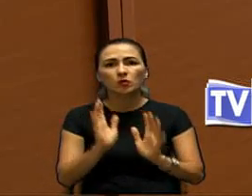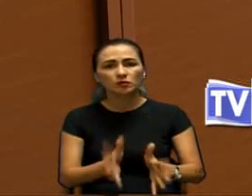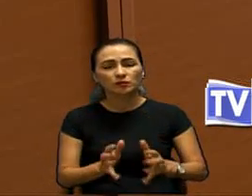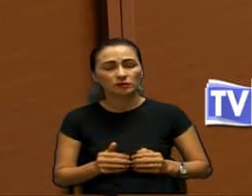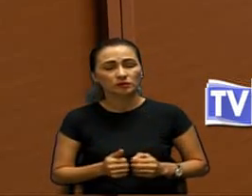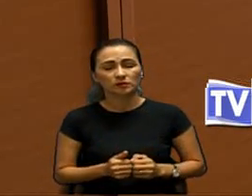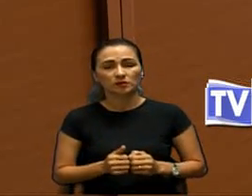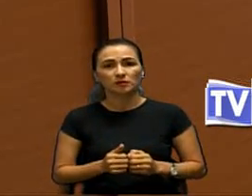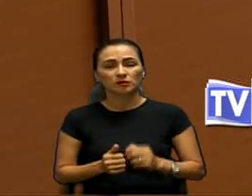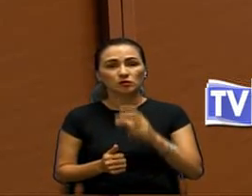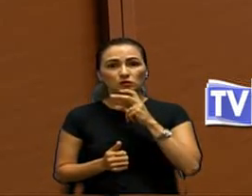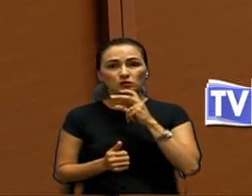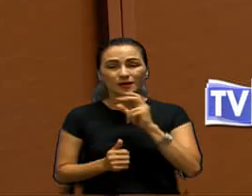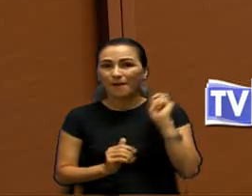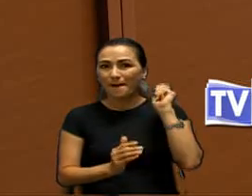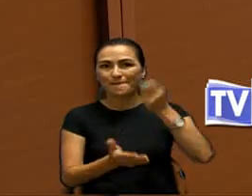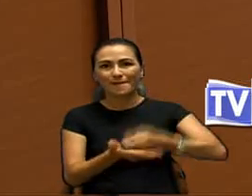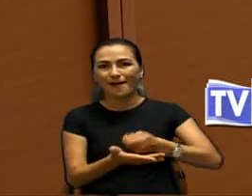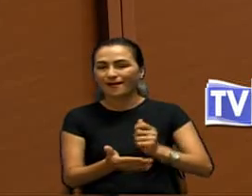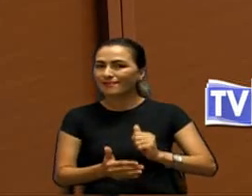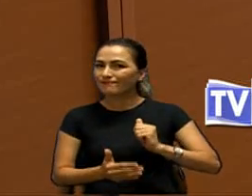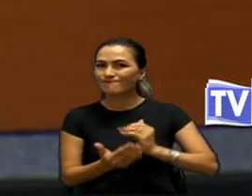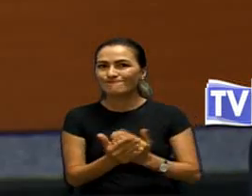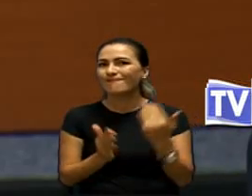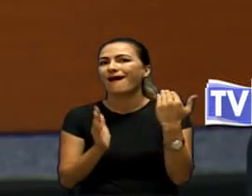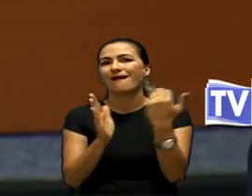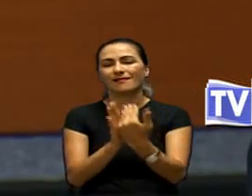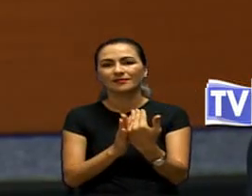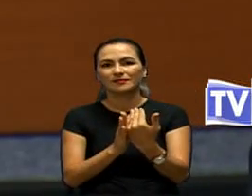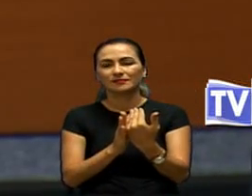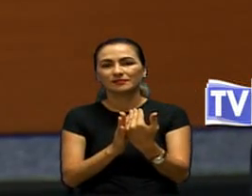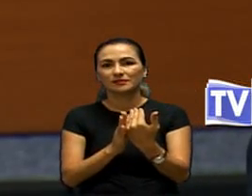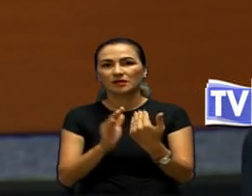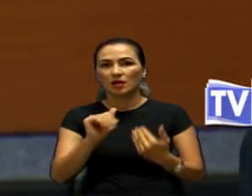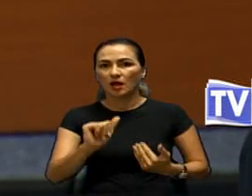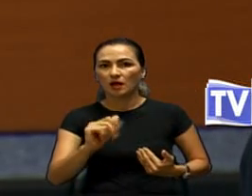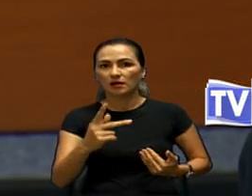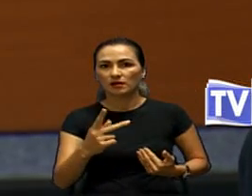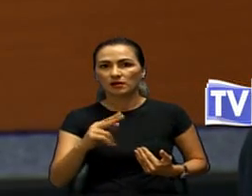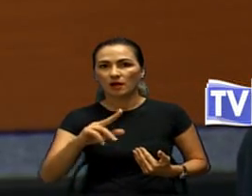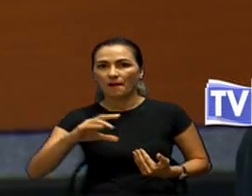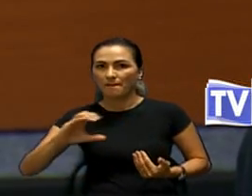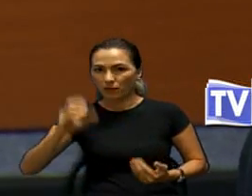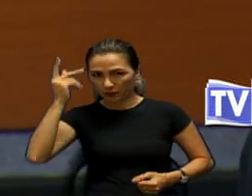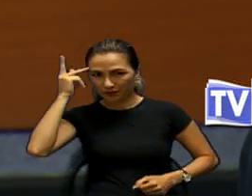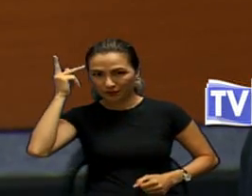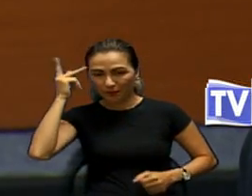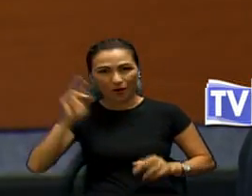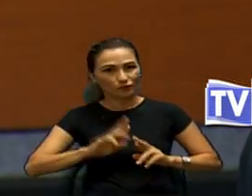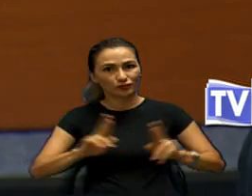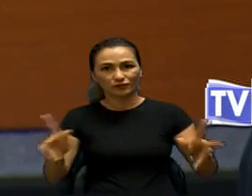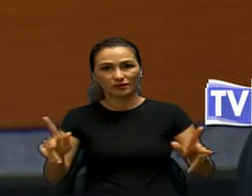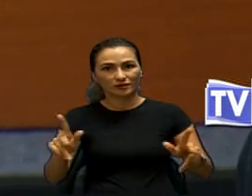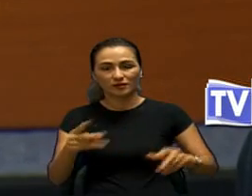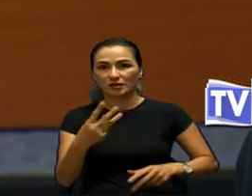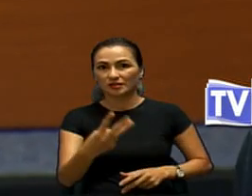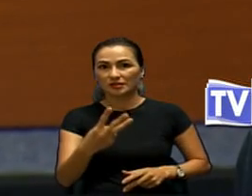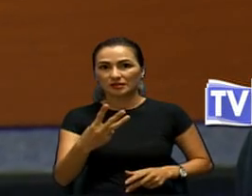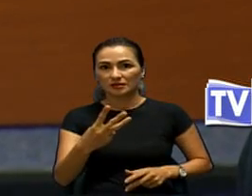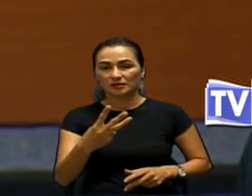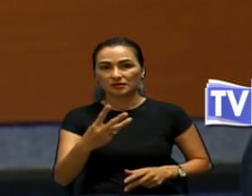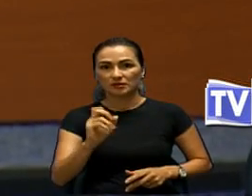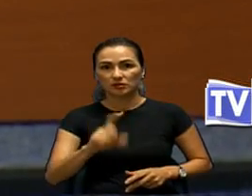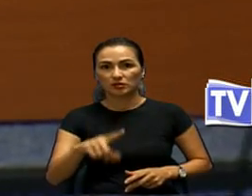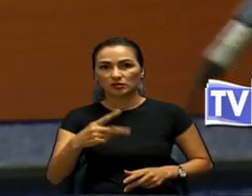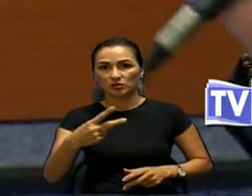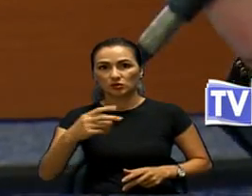valor melhor é a cidade de Sorocaba. Nem a PUC, a residência dela é só 3.200, não tem nenhum valor a